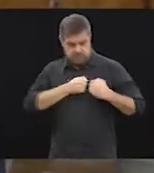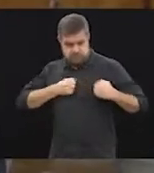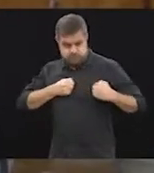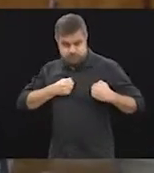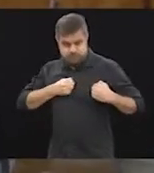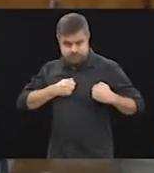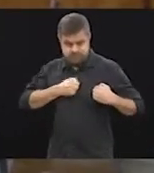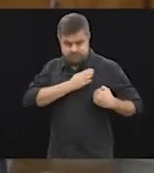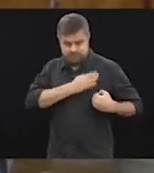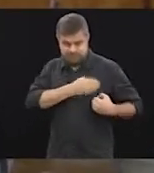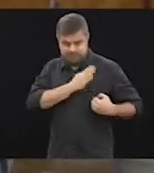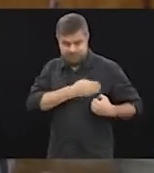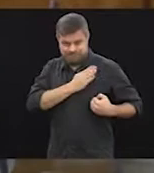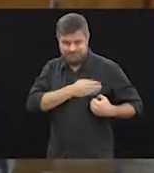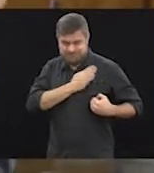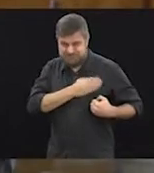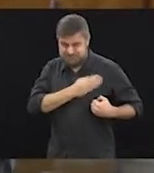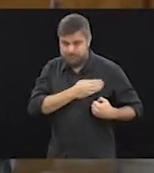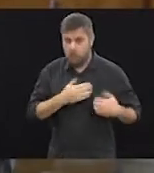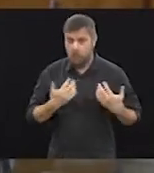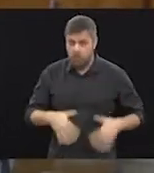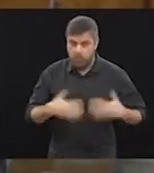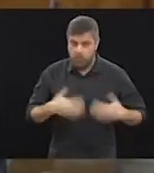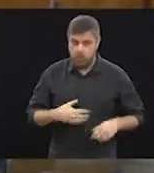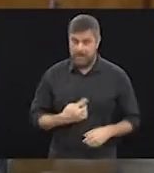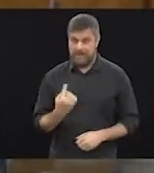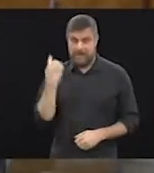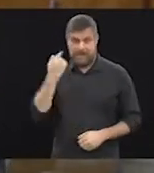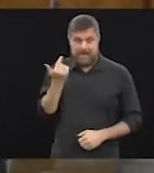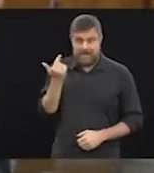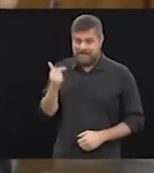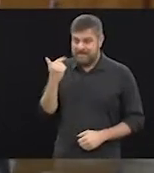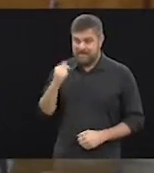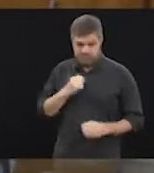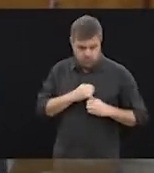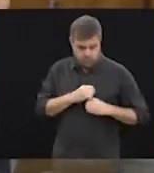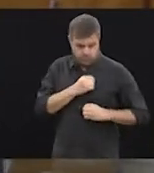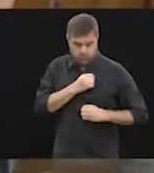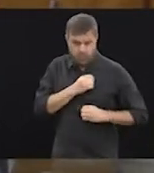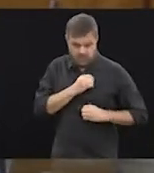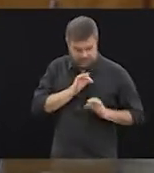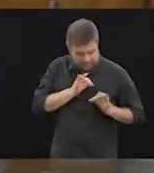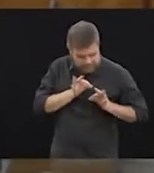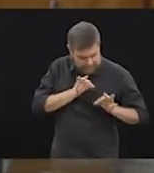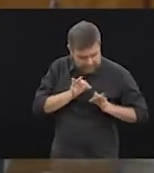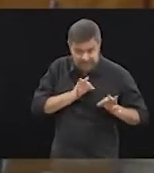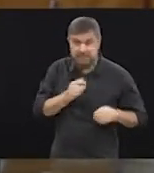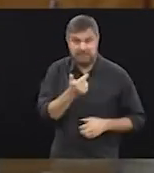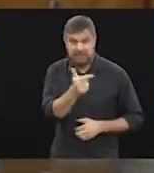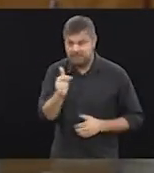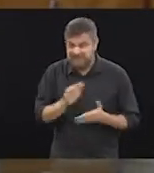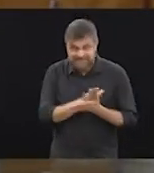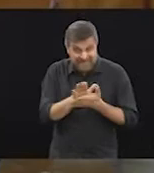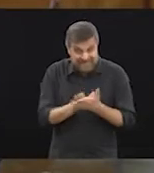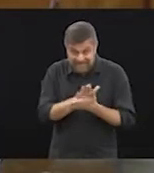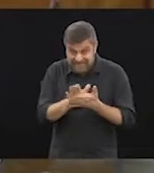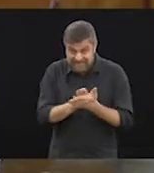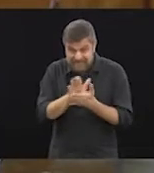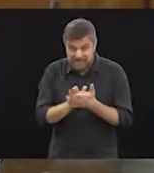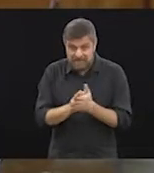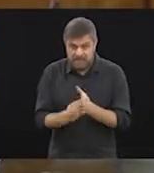com cirurgia a céu aberto, com ponte de safena, na época ainda não existia a mamária, era o começo da